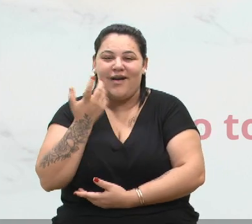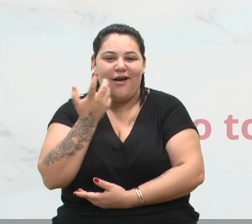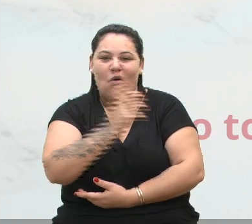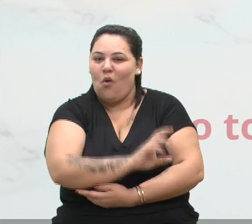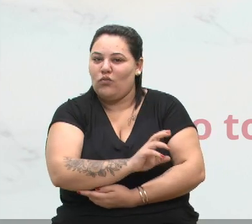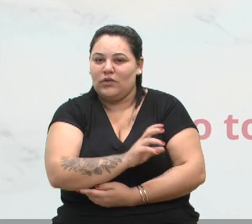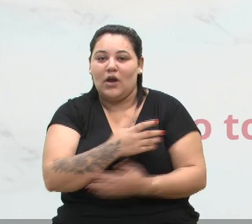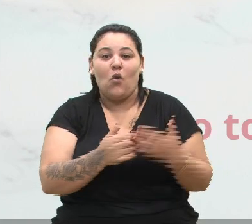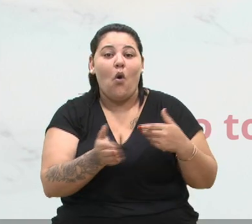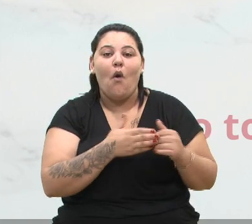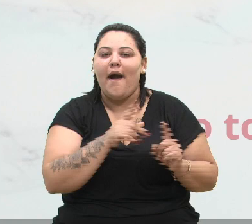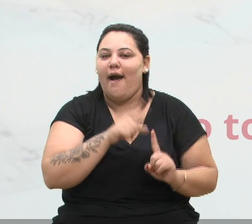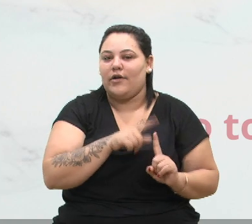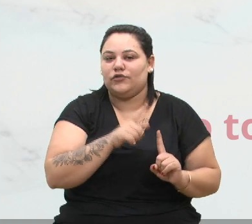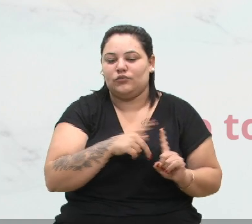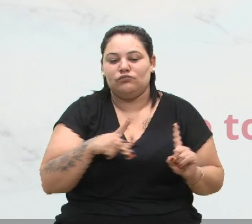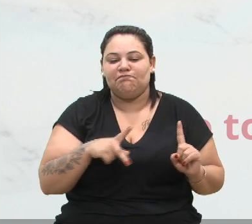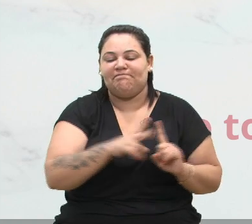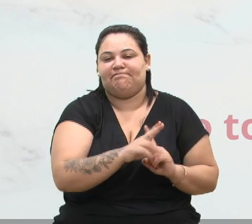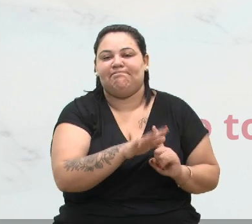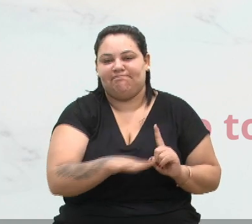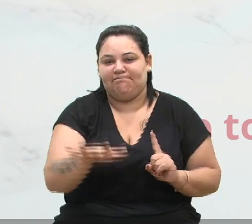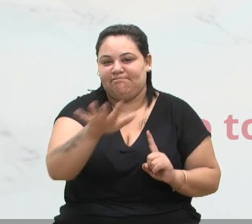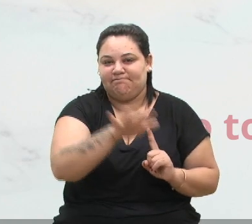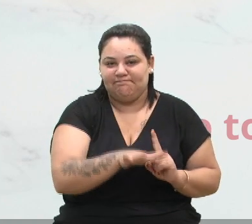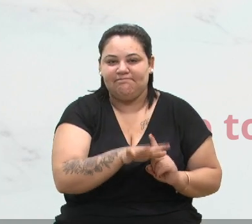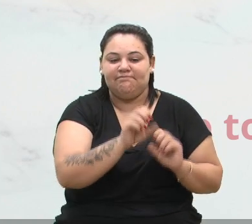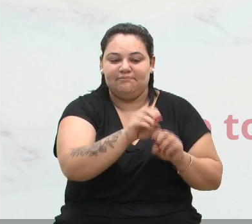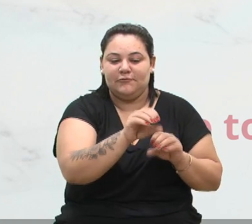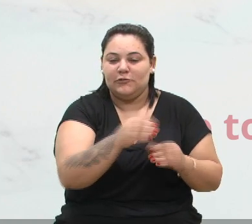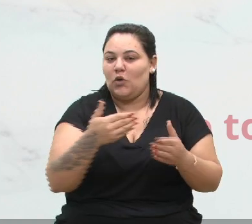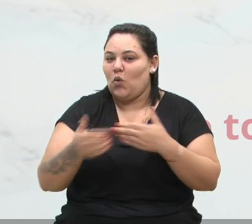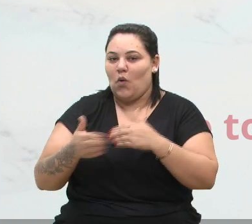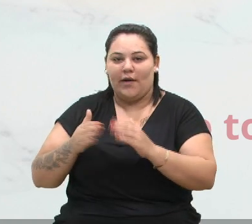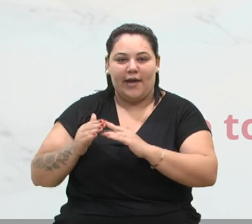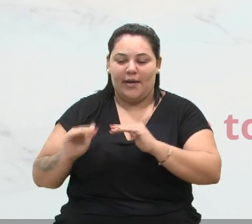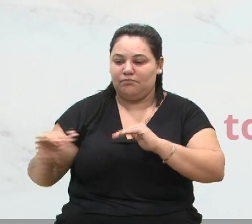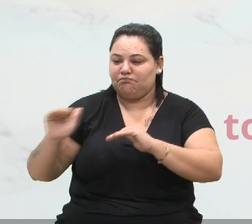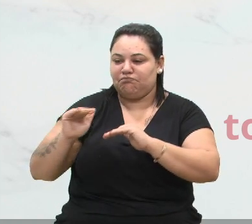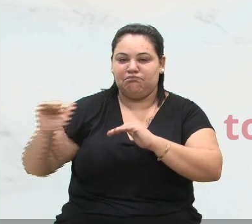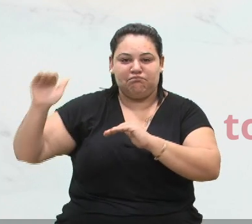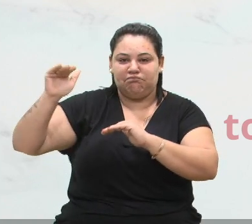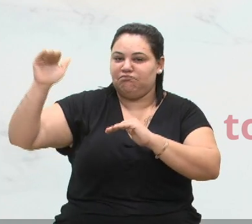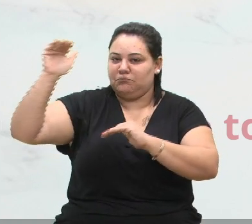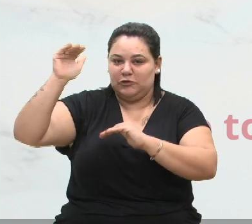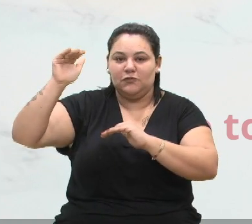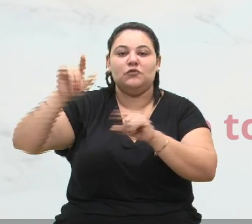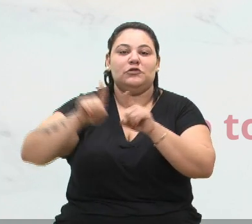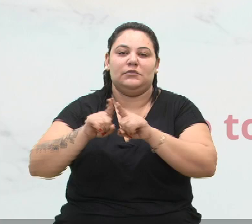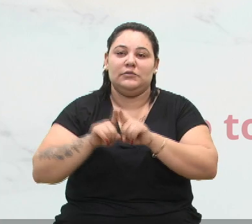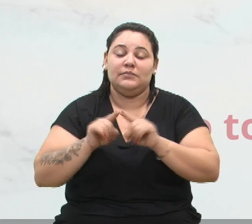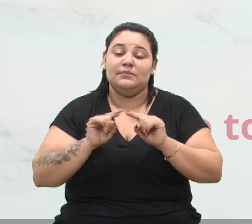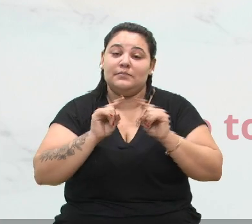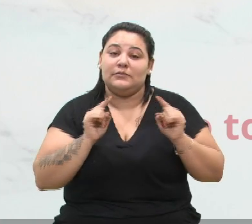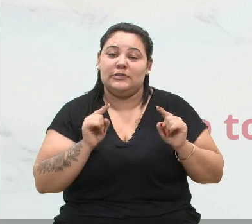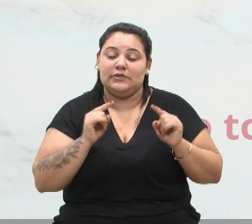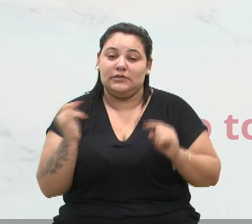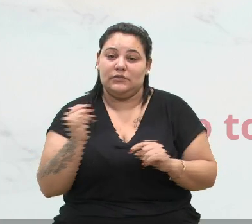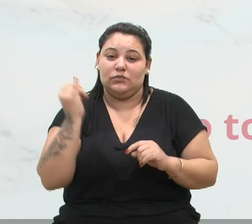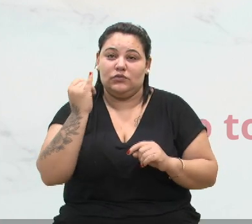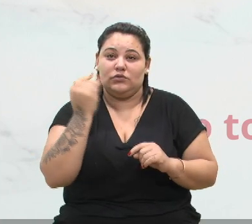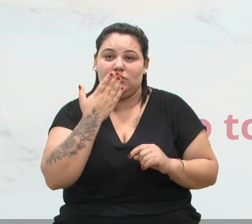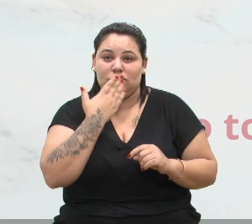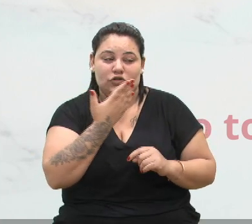de corte na educação, em qualquer nível da educação, né? Mas é importante, eu